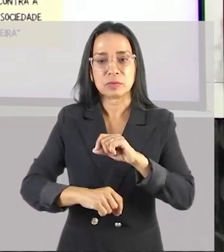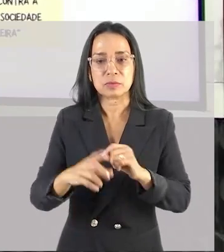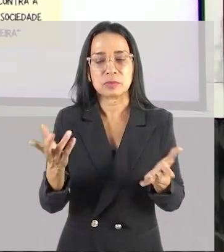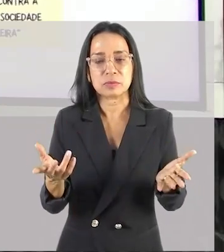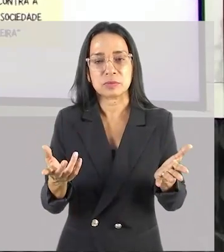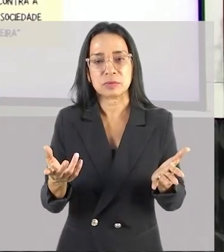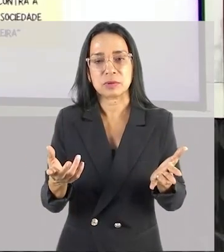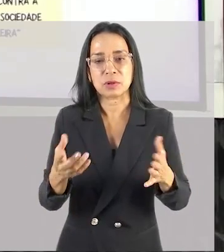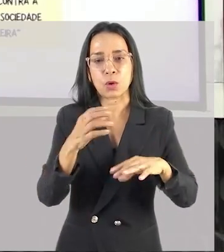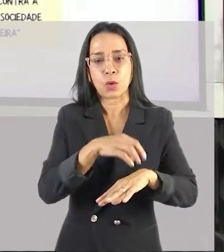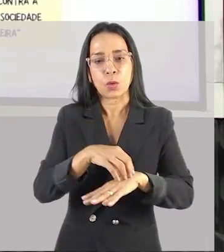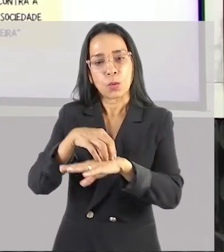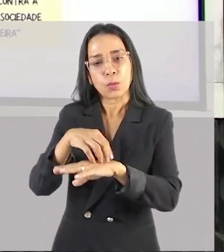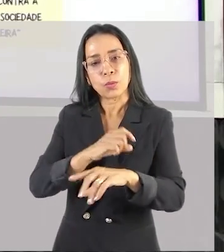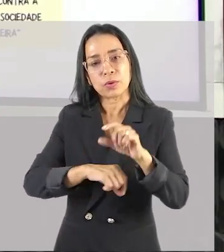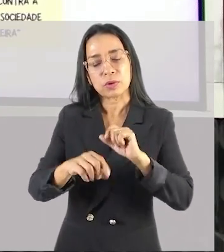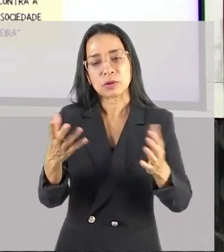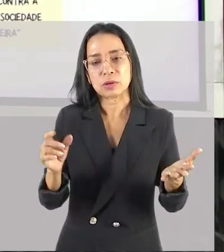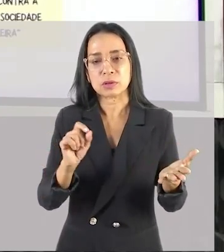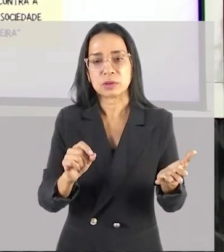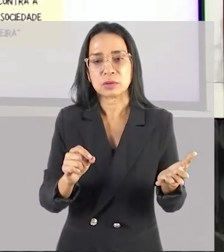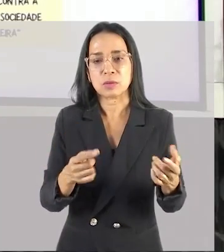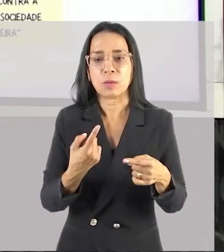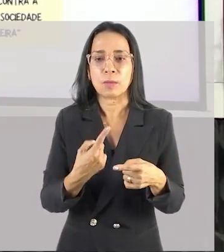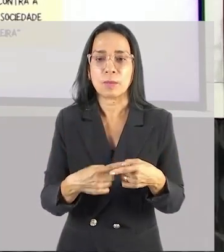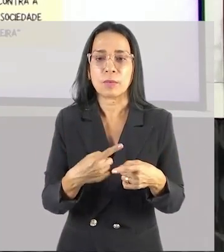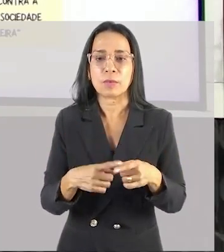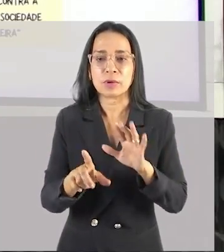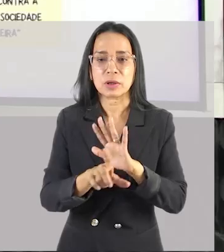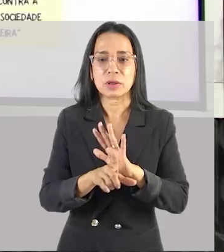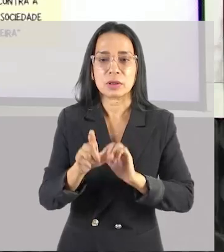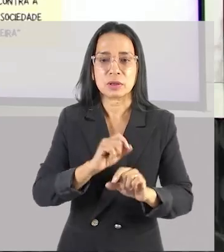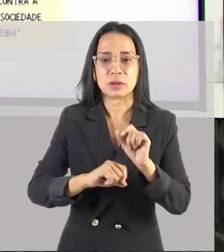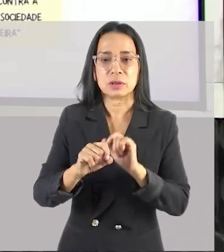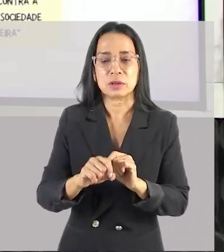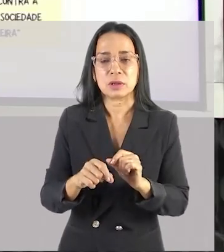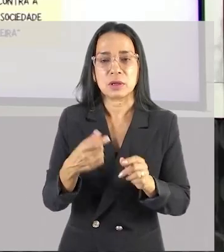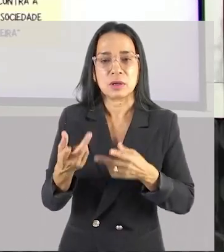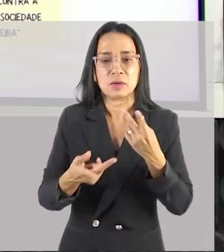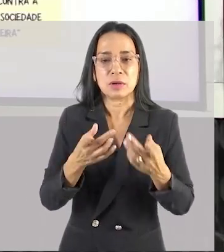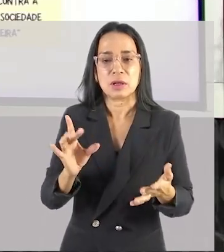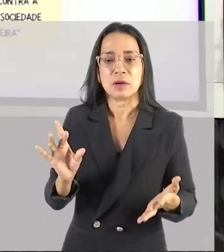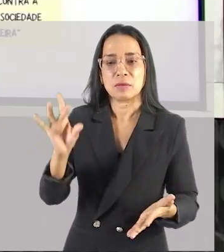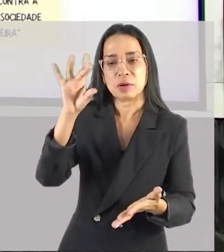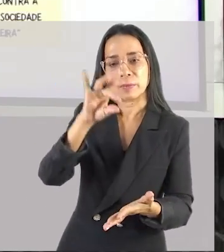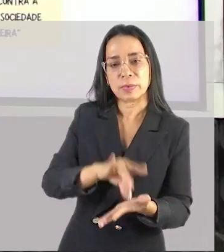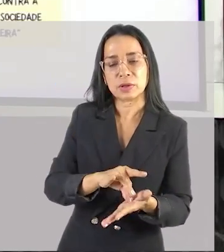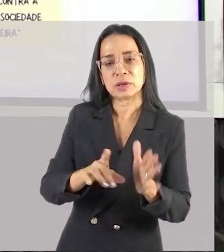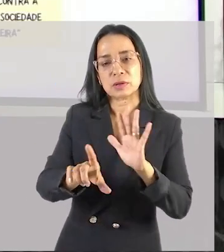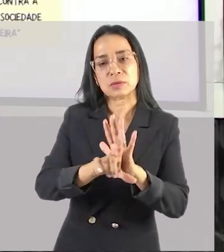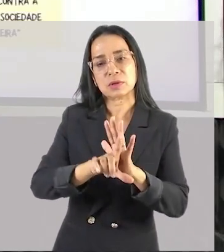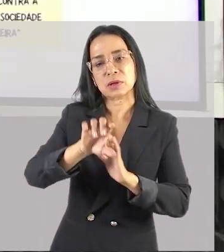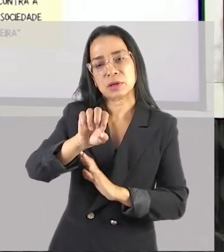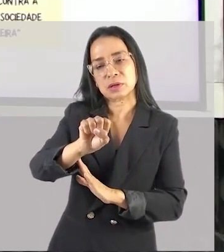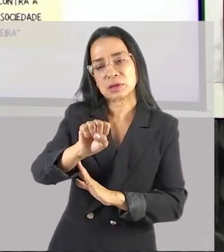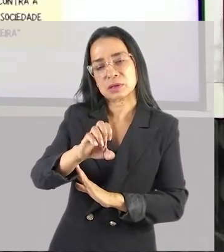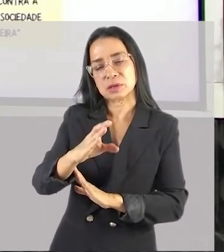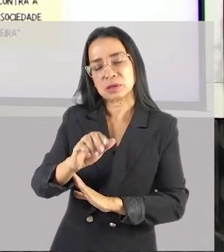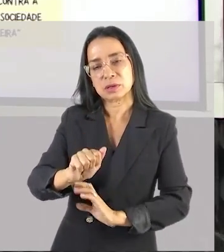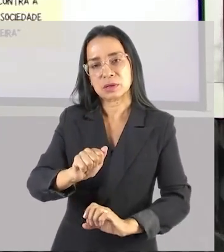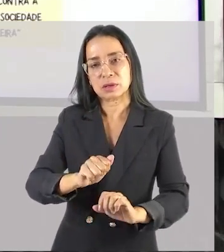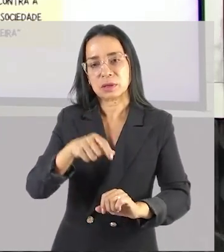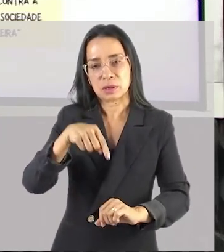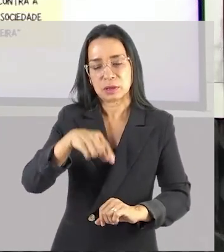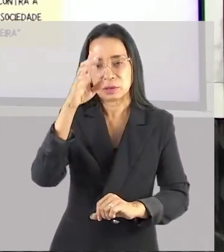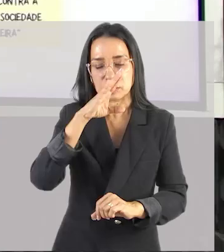lei, o tema falava sobre a implantação da lei seca no Brasil. A lei havia passado por